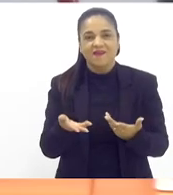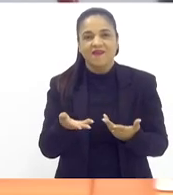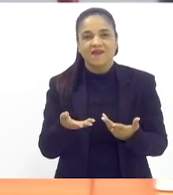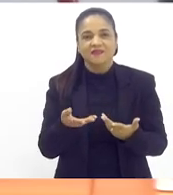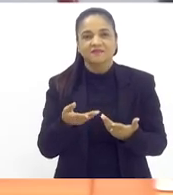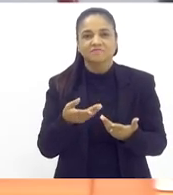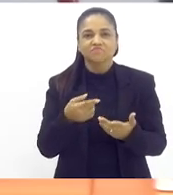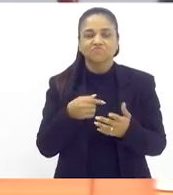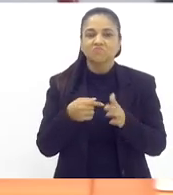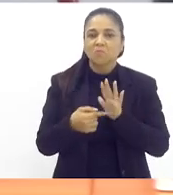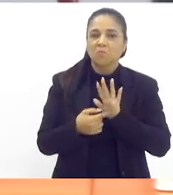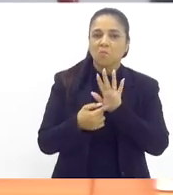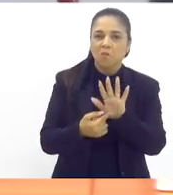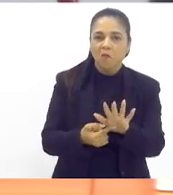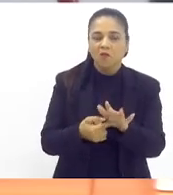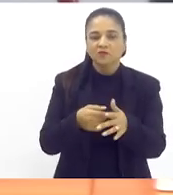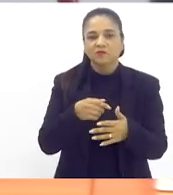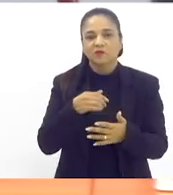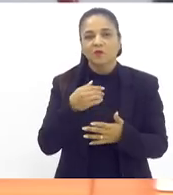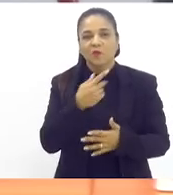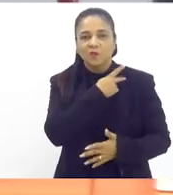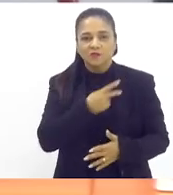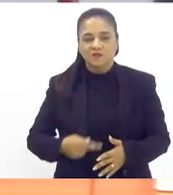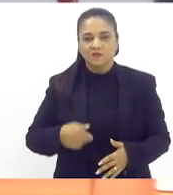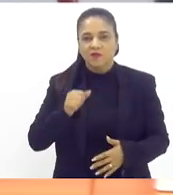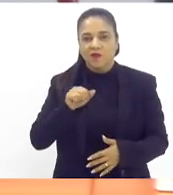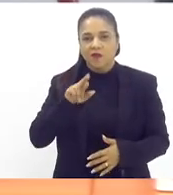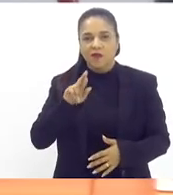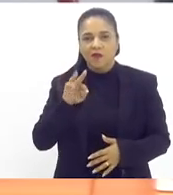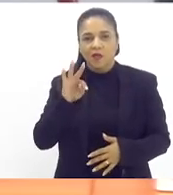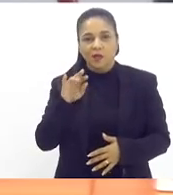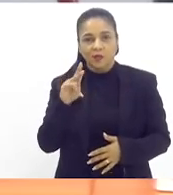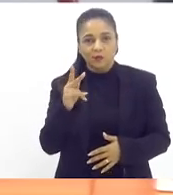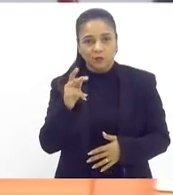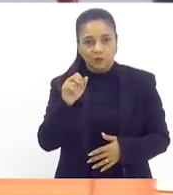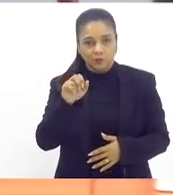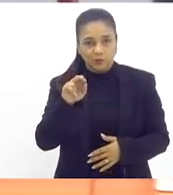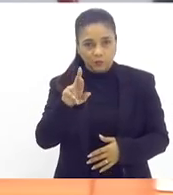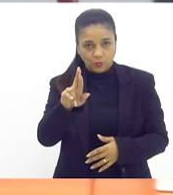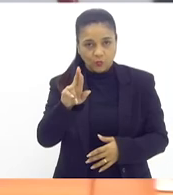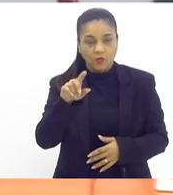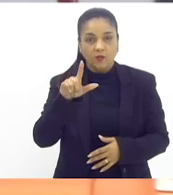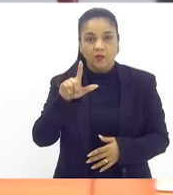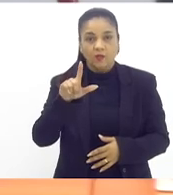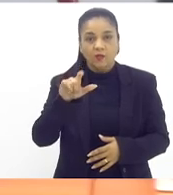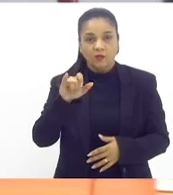Tudo indica, o presidente Arthur Lira esteve aqui ontem, né? Tudo indica